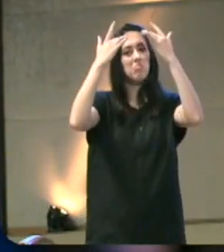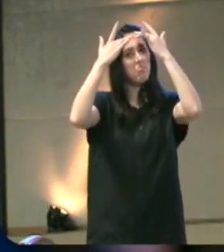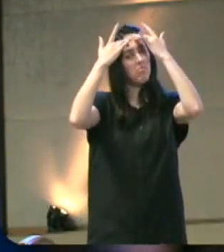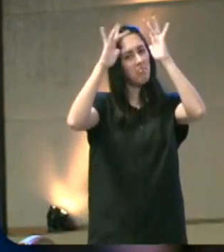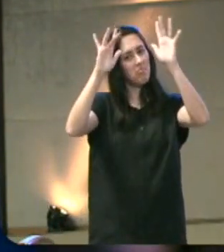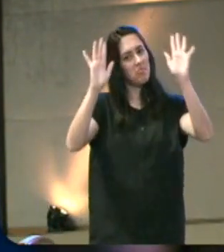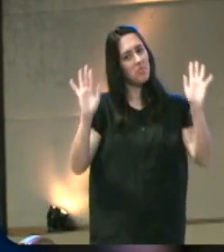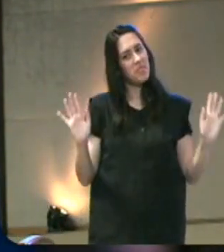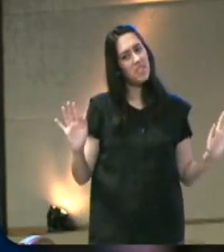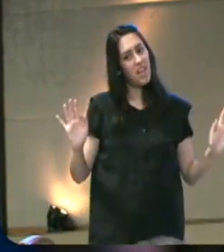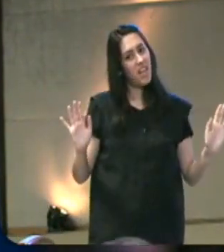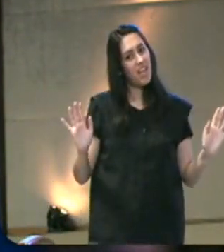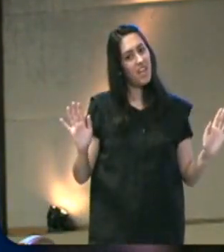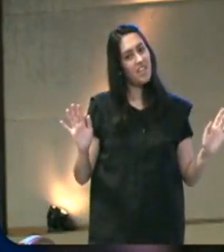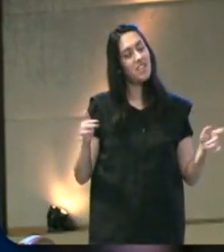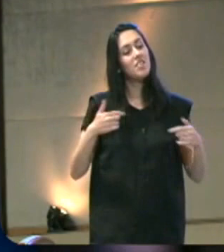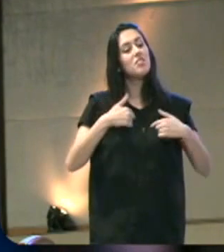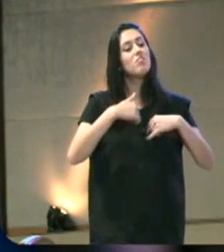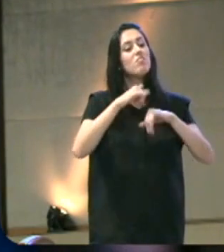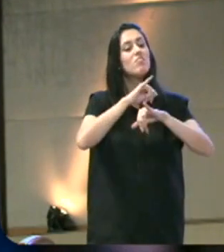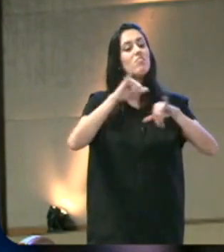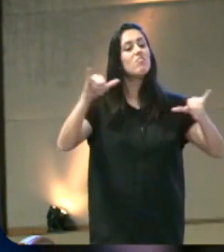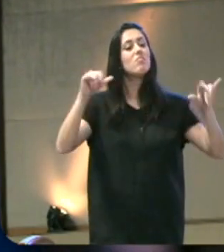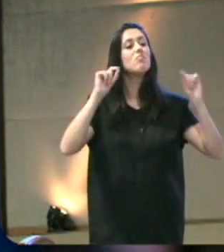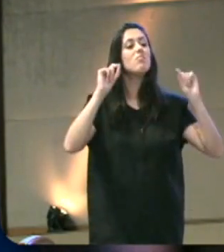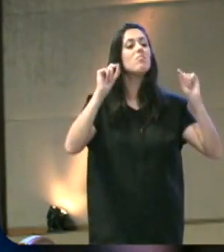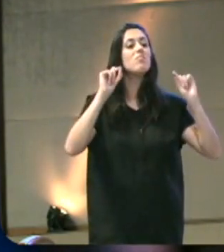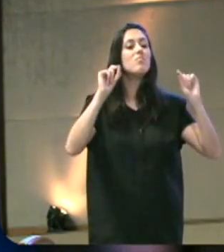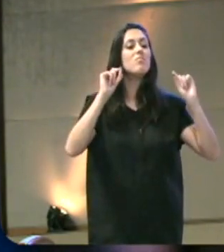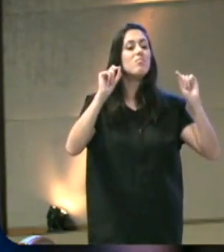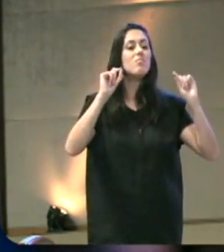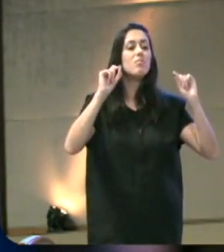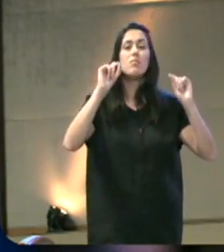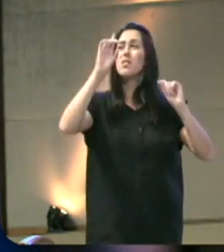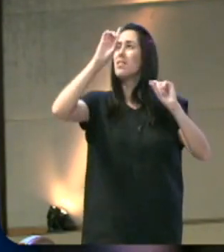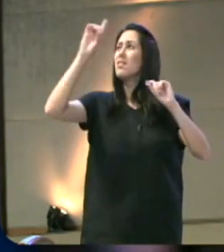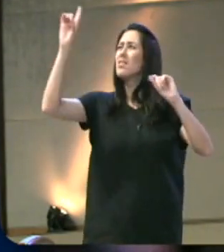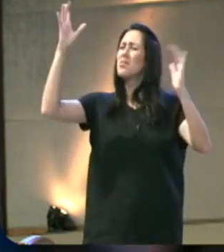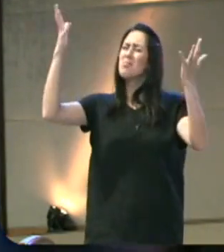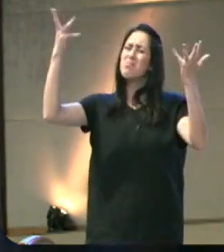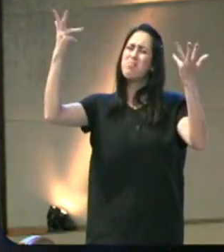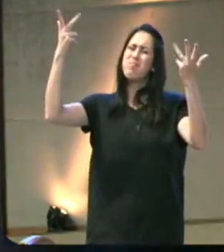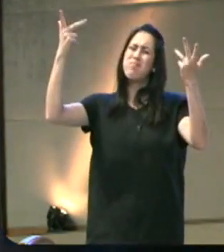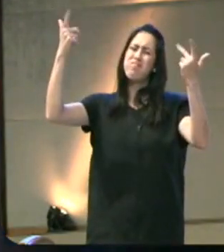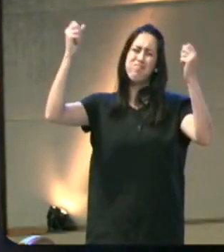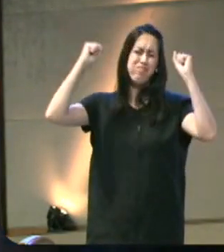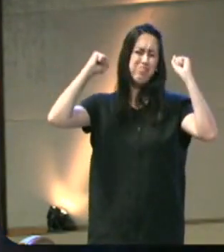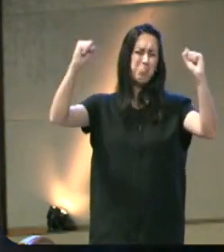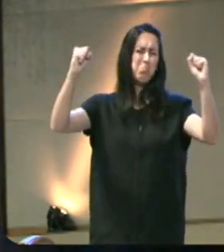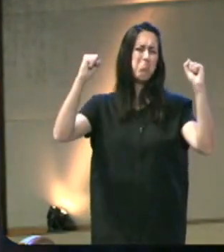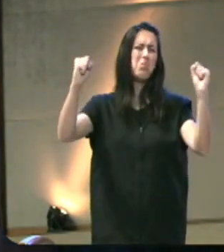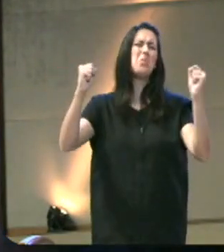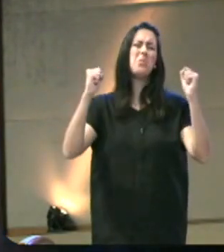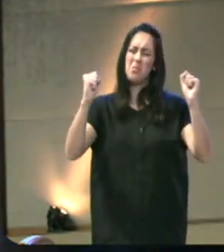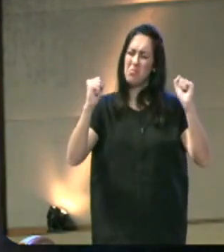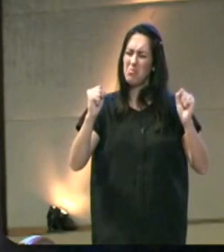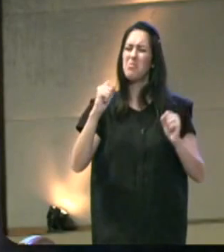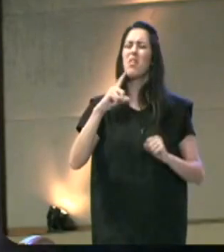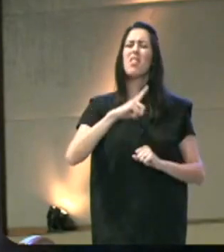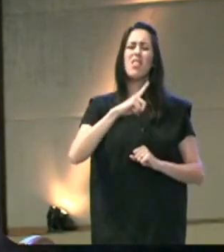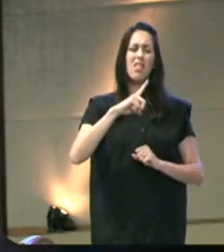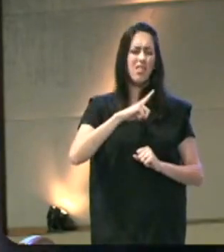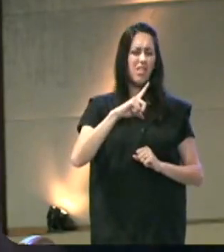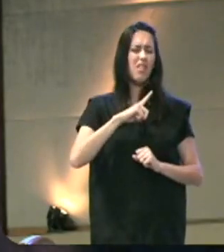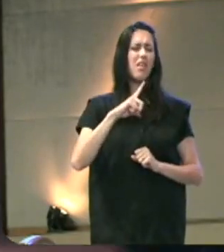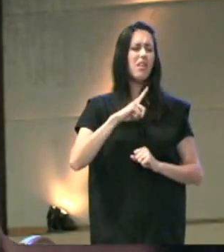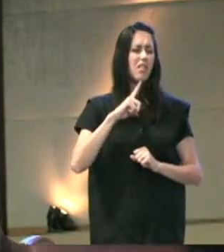Eu só sei uma coisa: que esse Deus é tremendamente criativo. E Ele vai